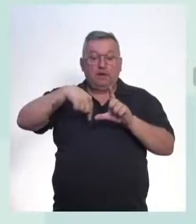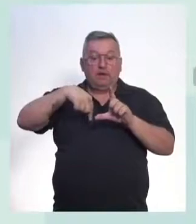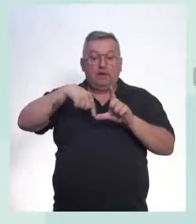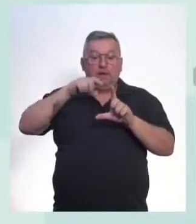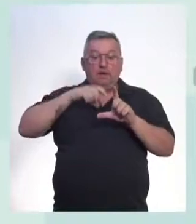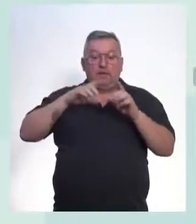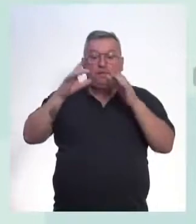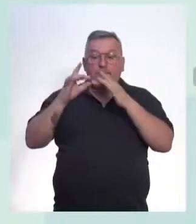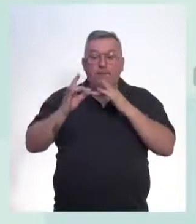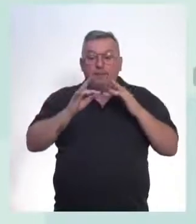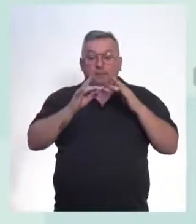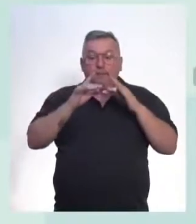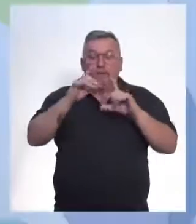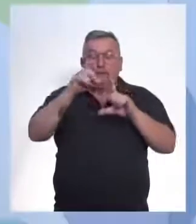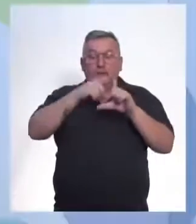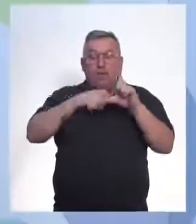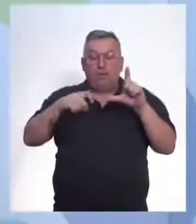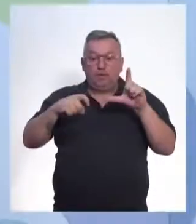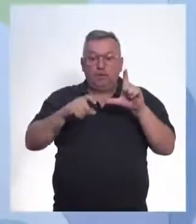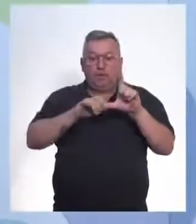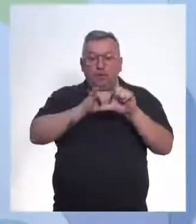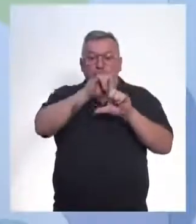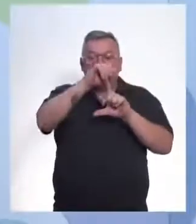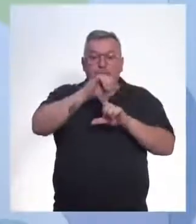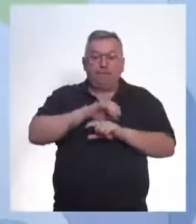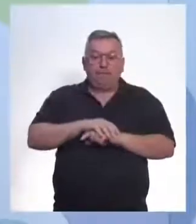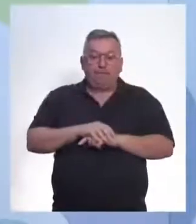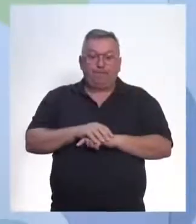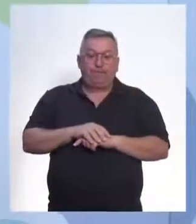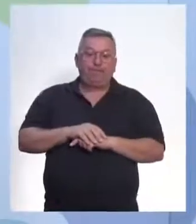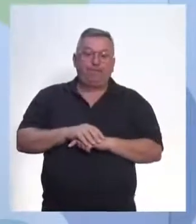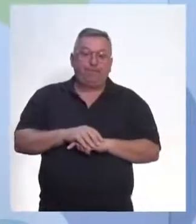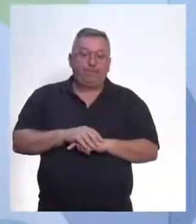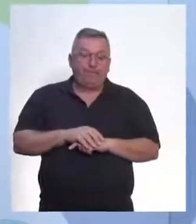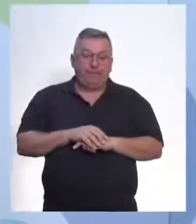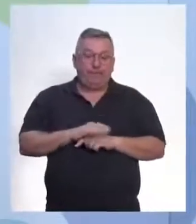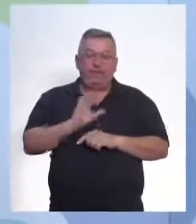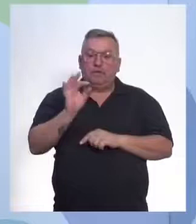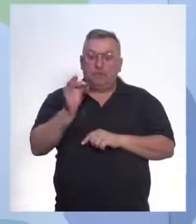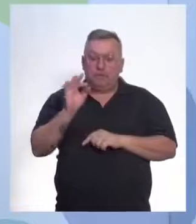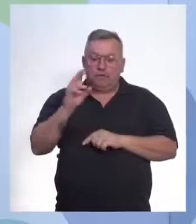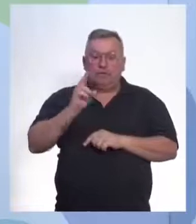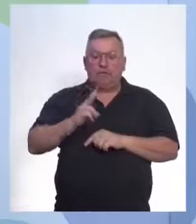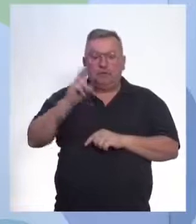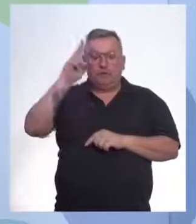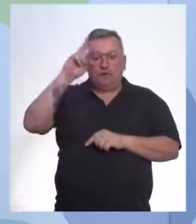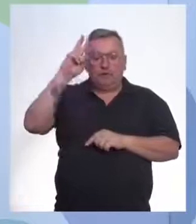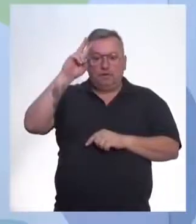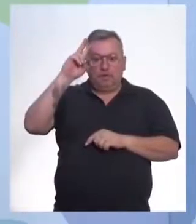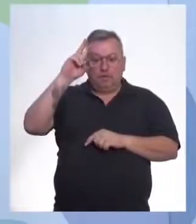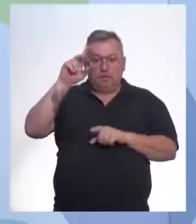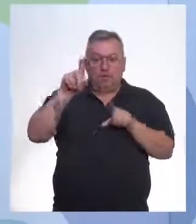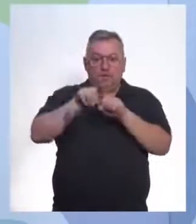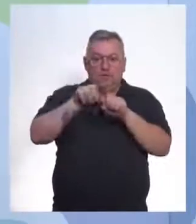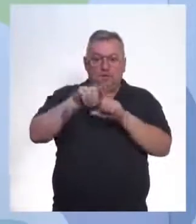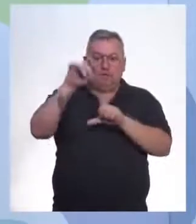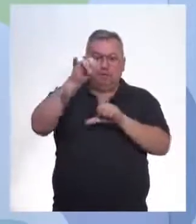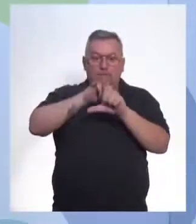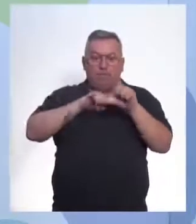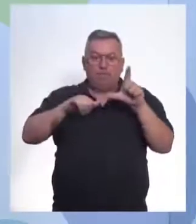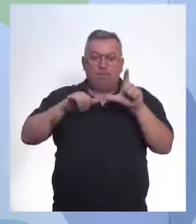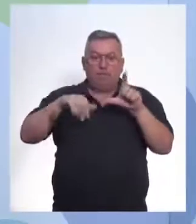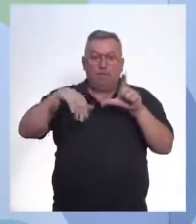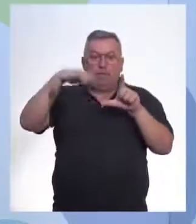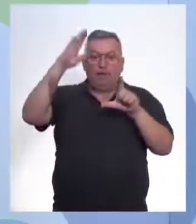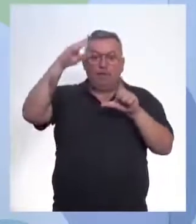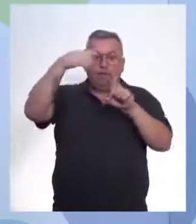é a relação com o eixo Y. Entendi essa relação aí? Isso mesmo, e sempre lembrando, né, que a questão do plano cartesiano. Para